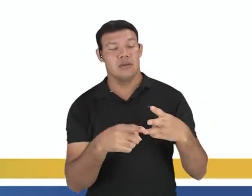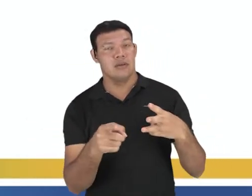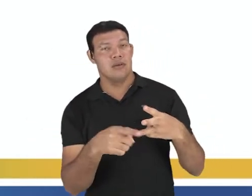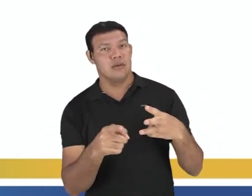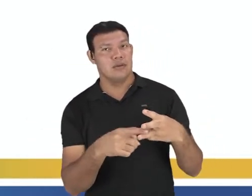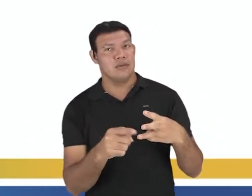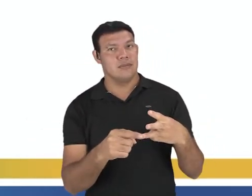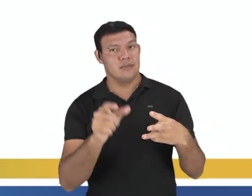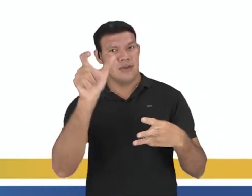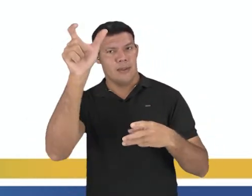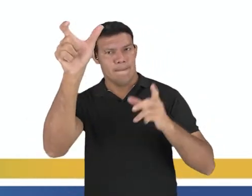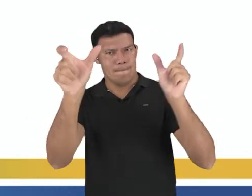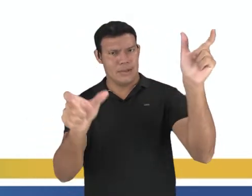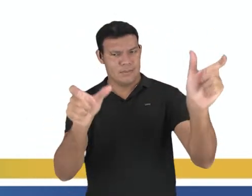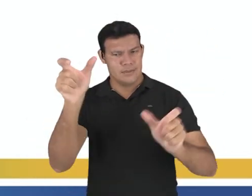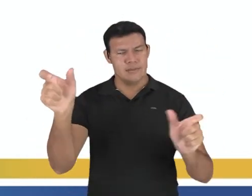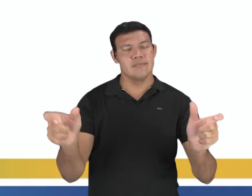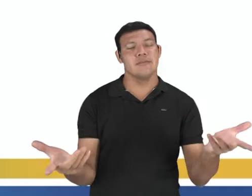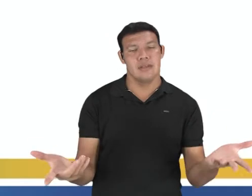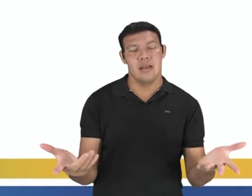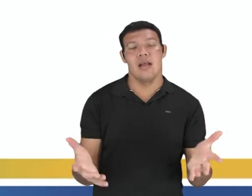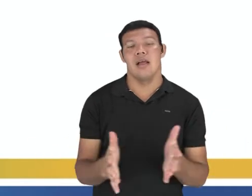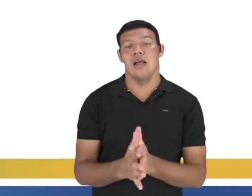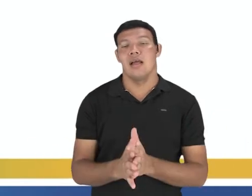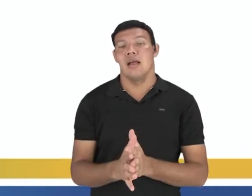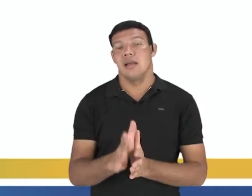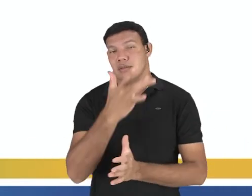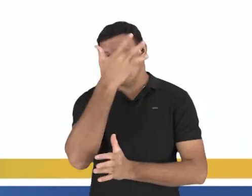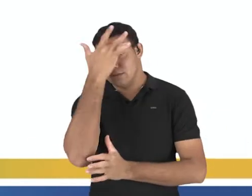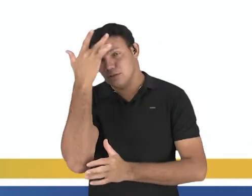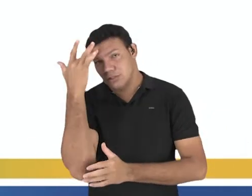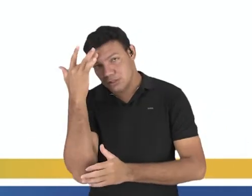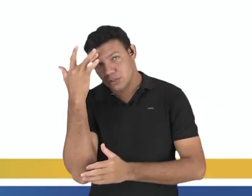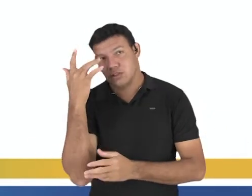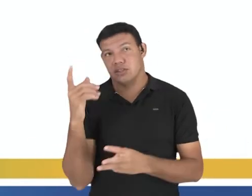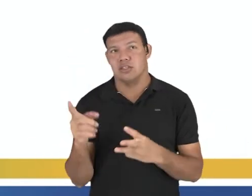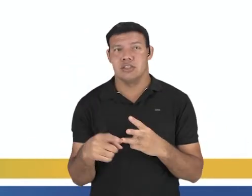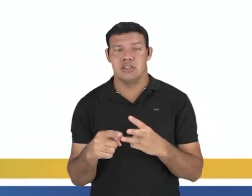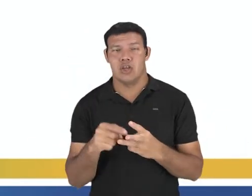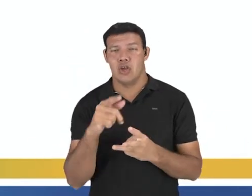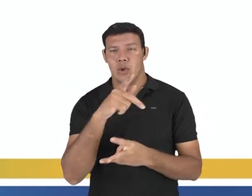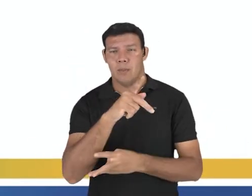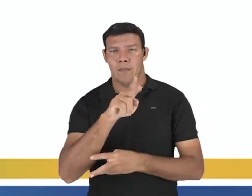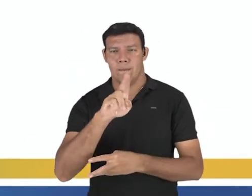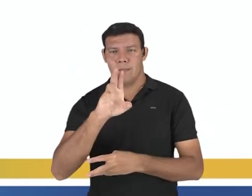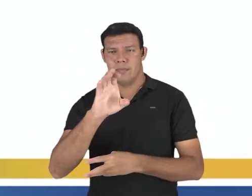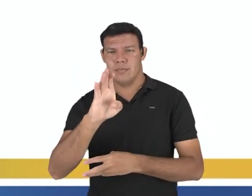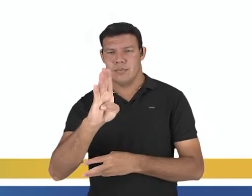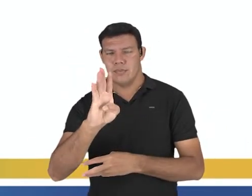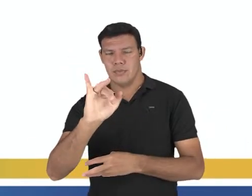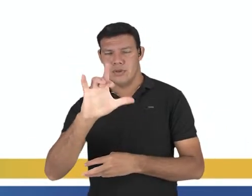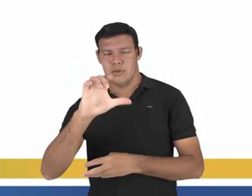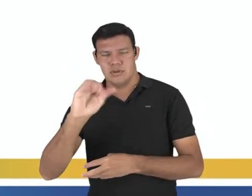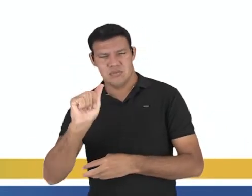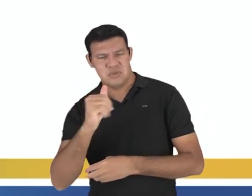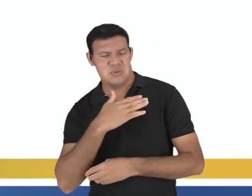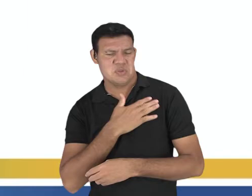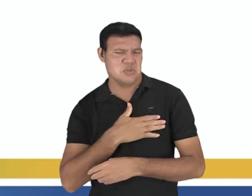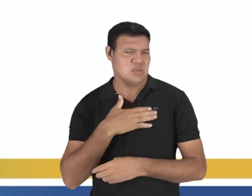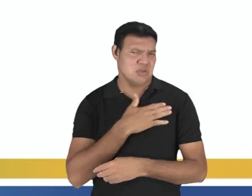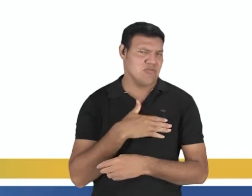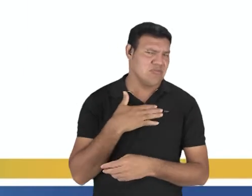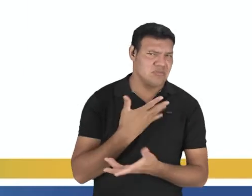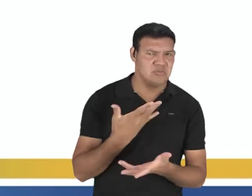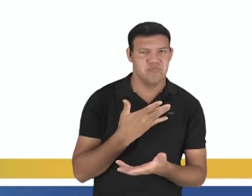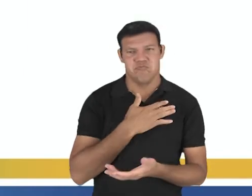é fundamental por causa da interpretação. Alguns vão gostar daquele texto, outros não vão gostar.